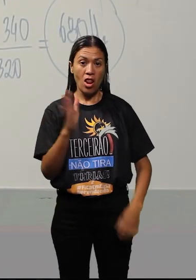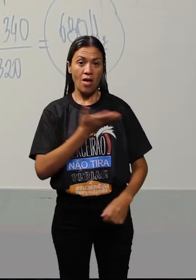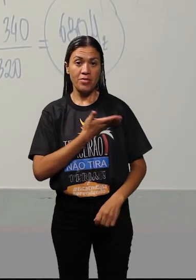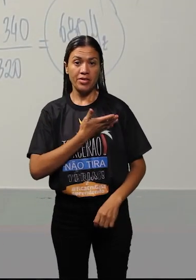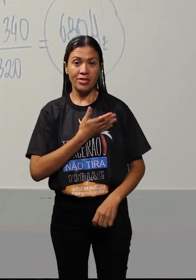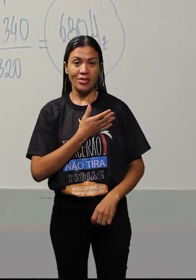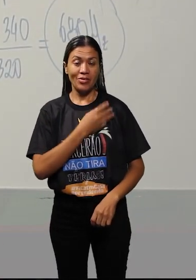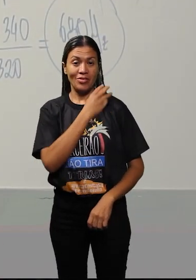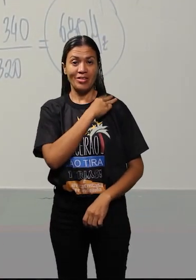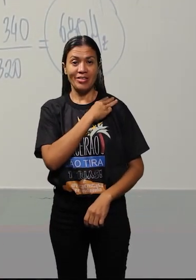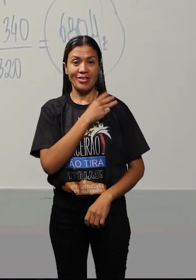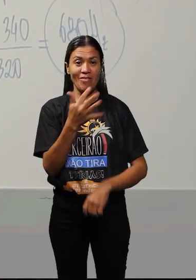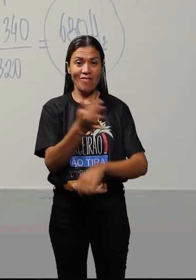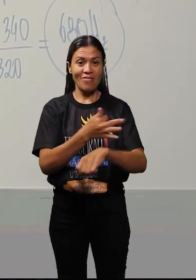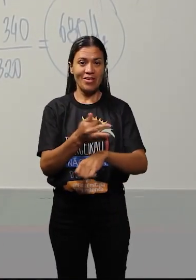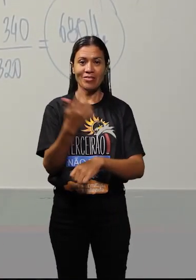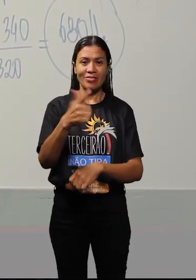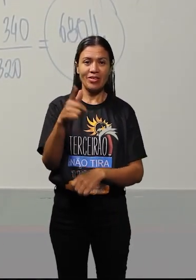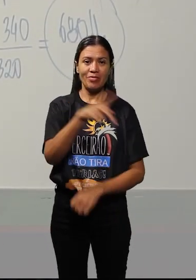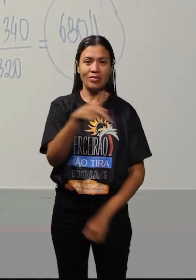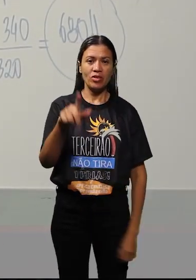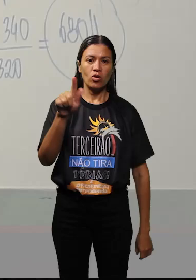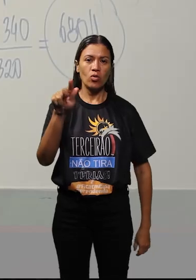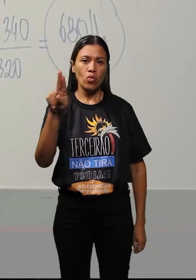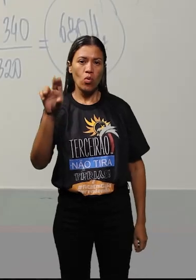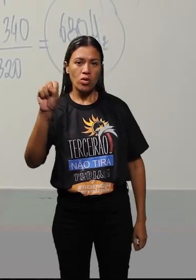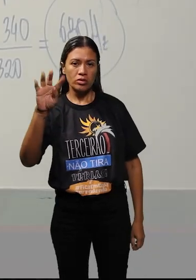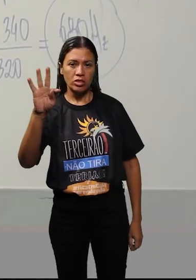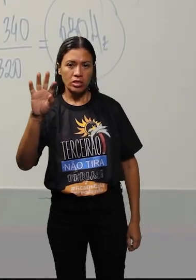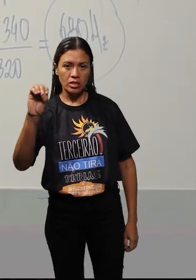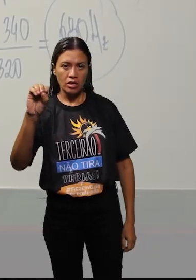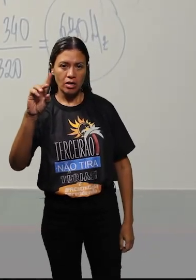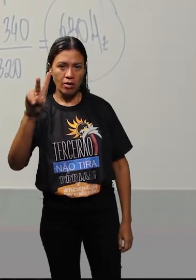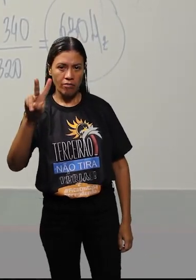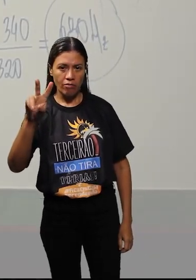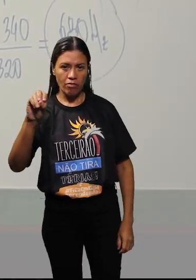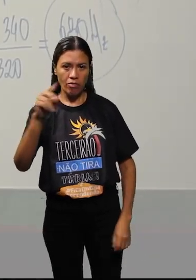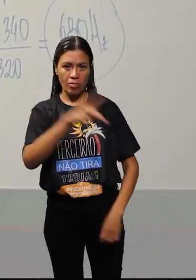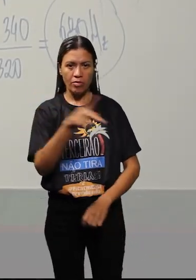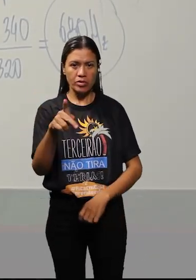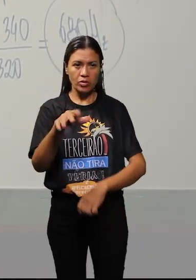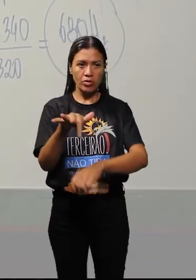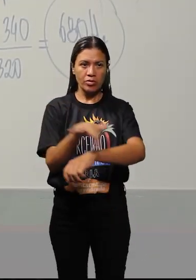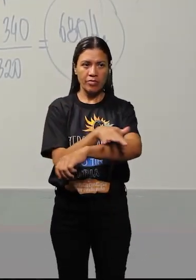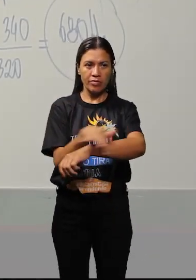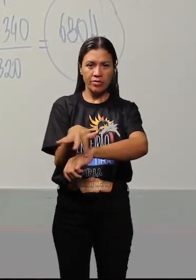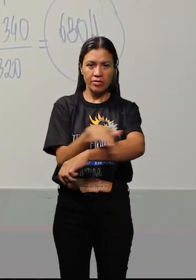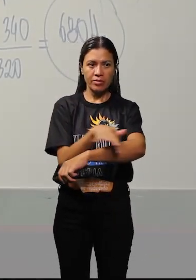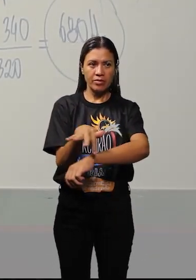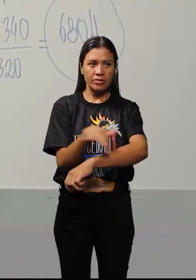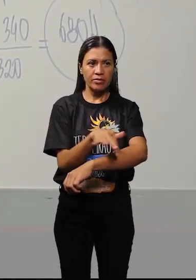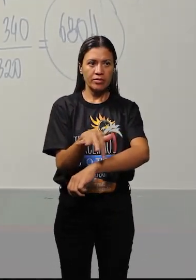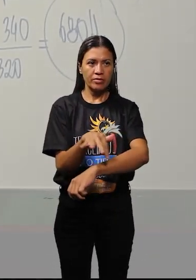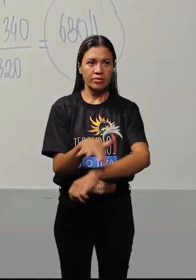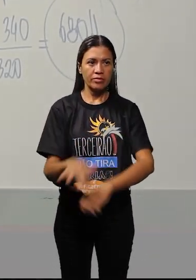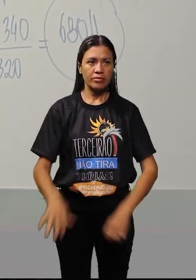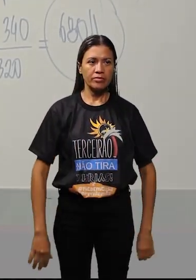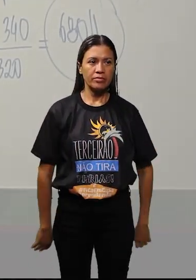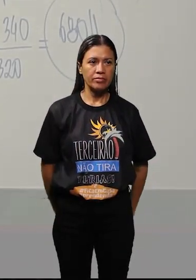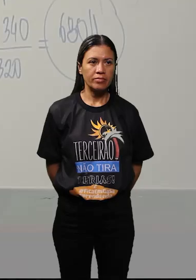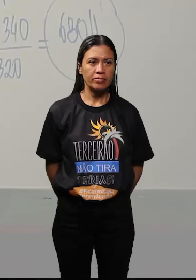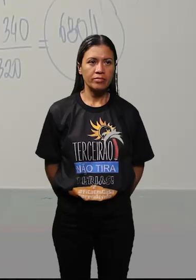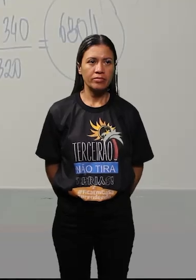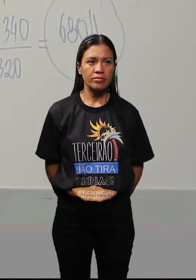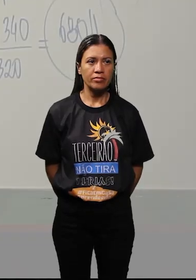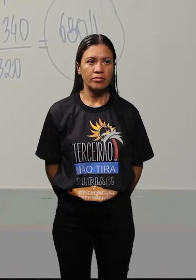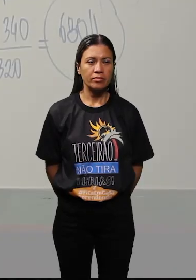Olá, meus amiguinhos do Terceirão Não Tira Férias, eu sou Gustavo Pioski, professor de Física, e estou aqui mais uma vez para dar continuidade ao nosso estudo